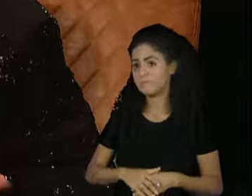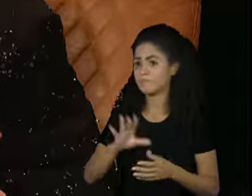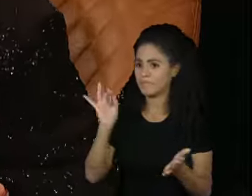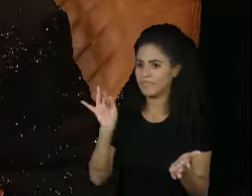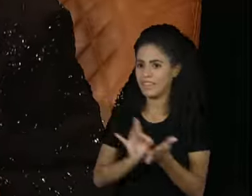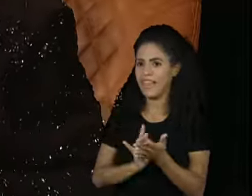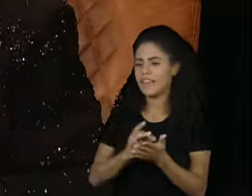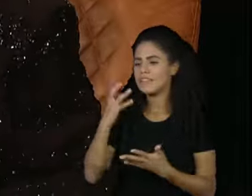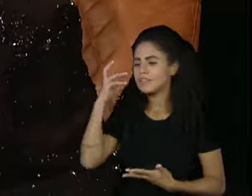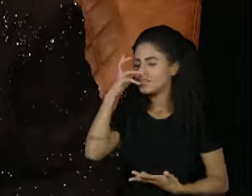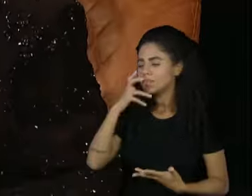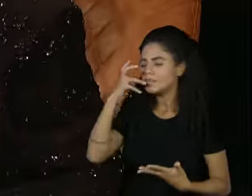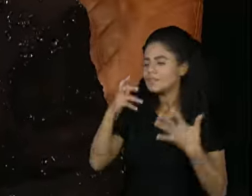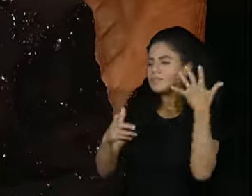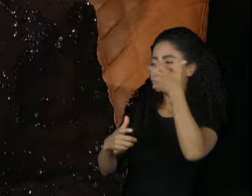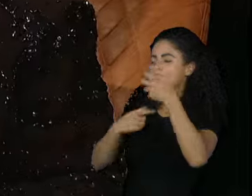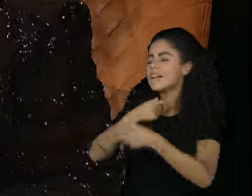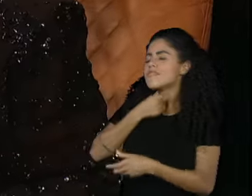voz sussurra, né?